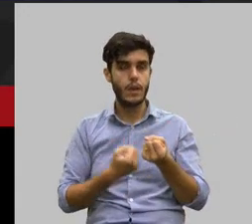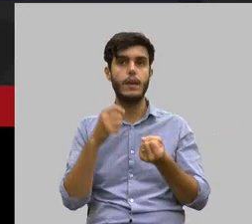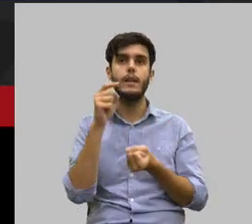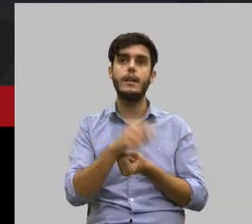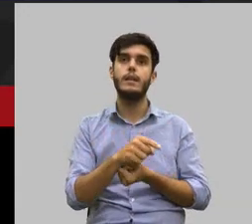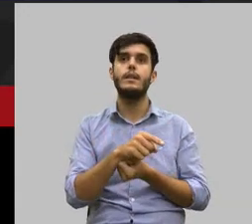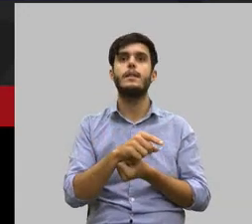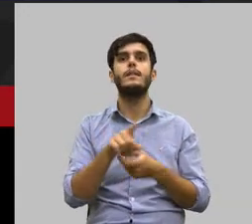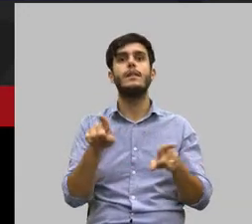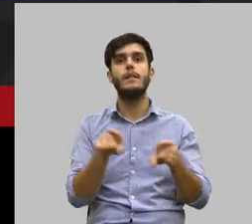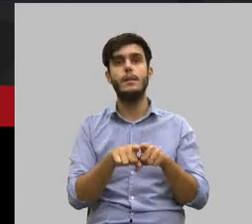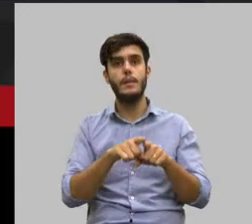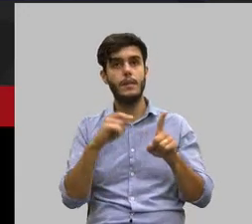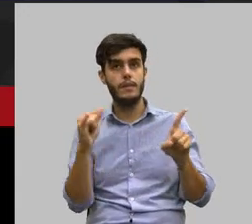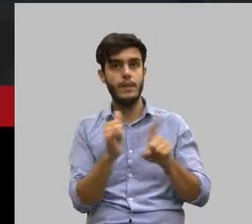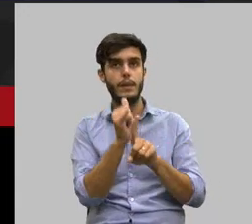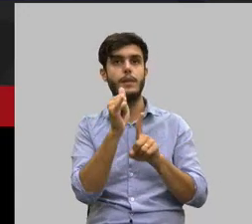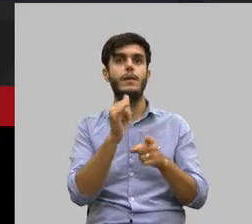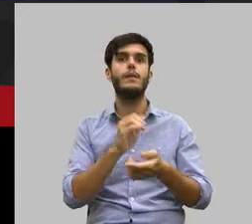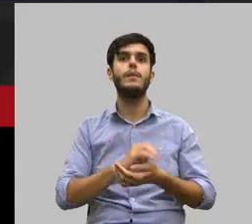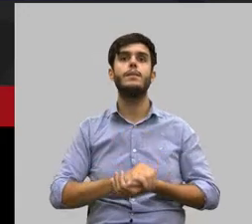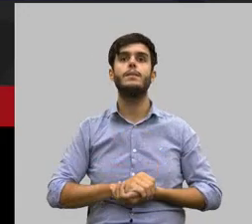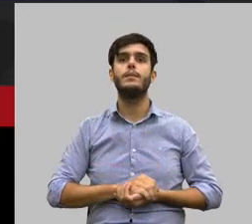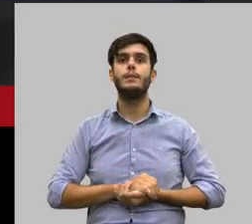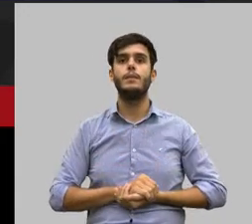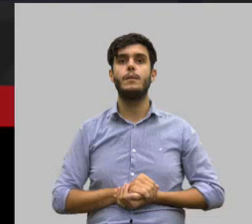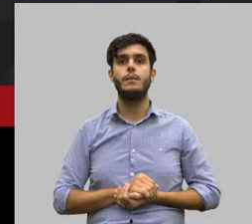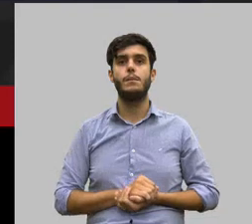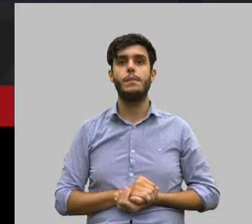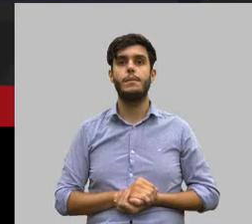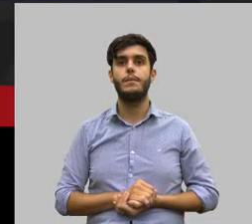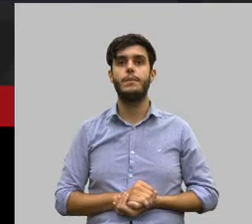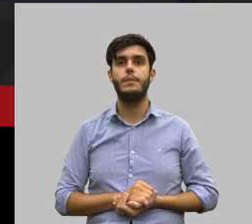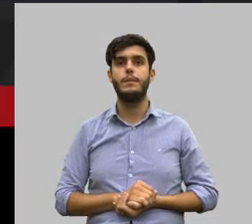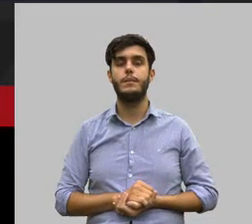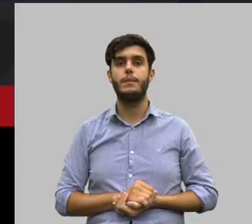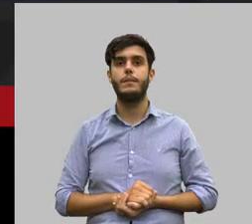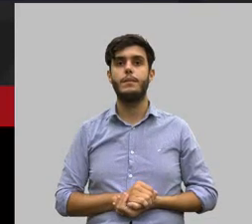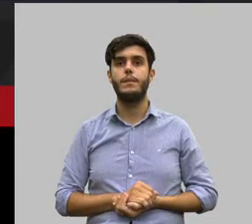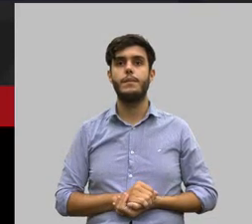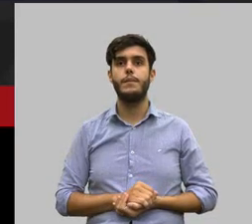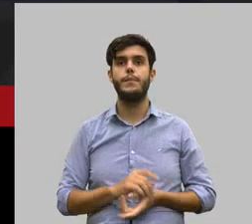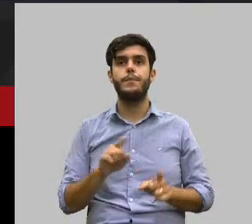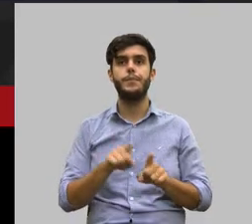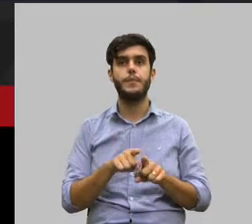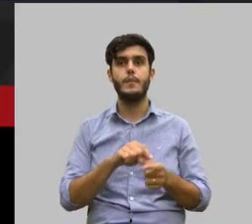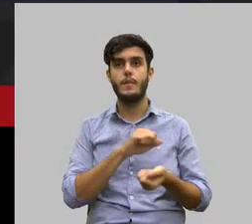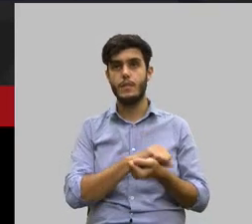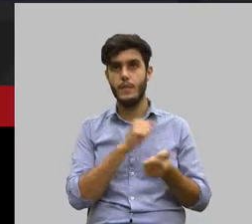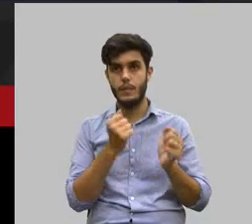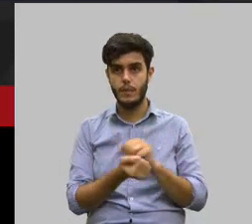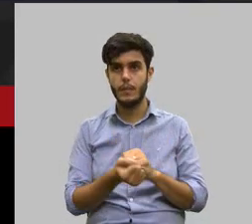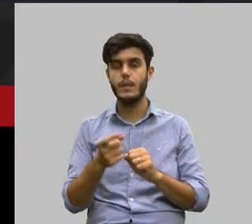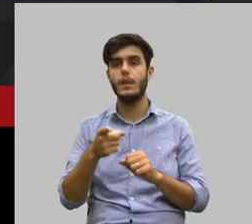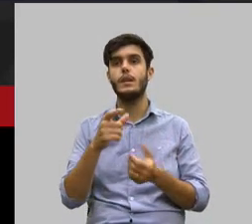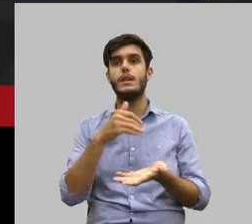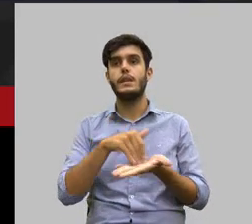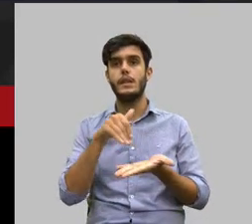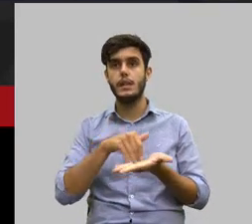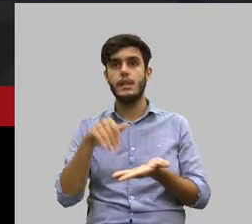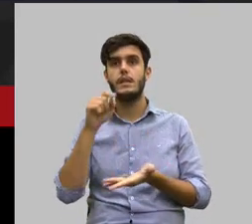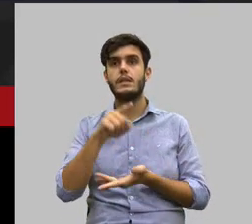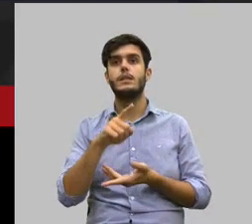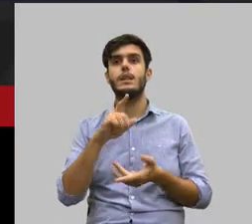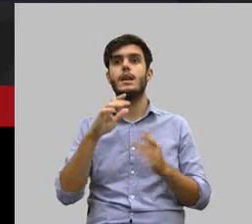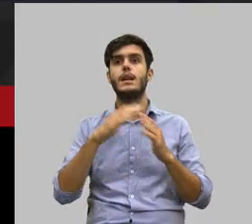evitar revitimização eh e também fizemos a capitação em conjunto com a Secretaria de Estado de casa